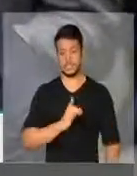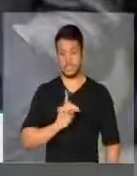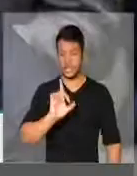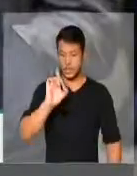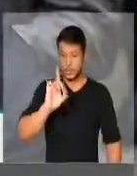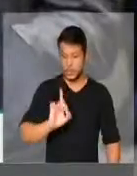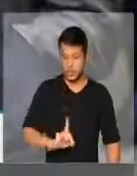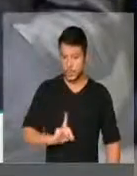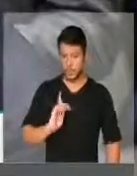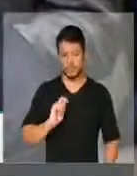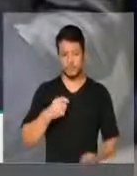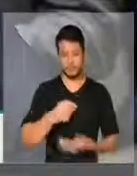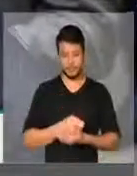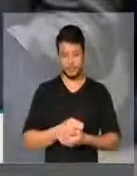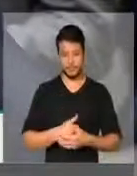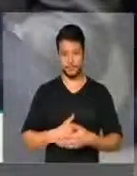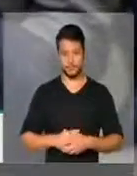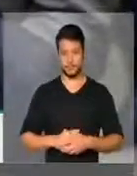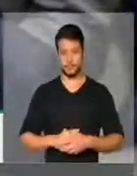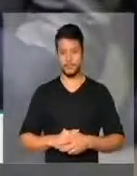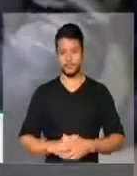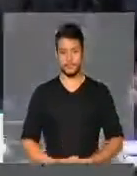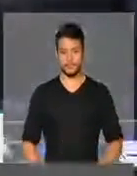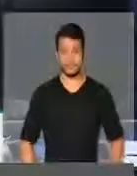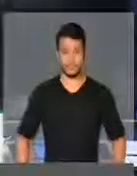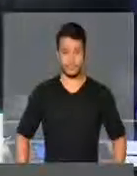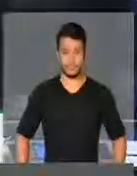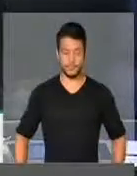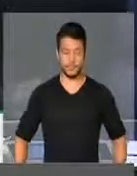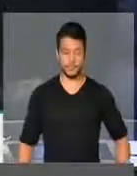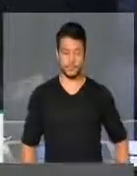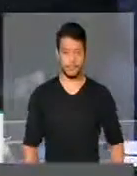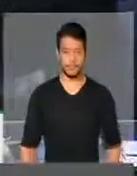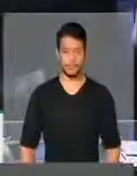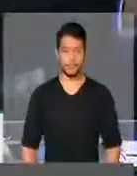a uma indenização. O PDT vota sim. Cidadania. Como orienta o DEM,